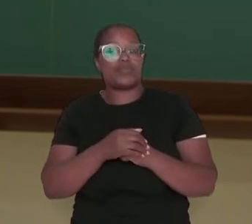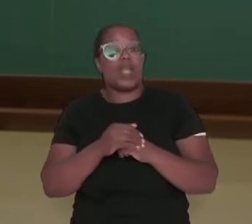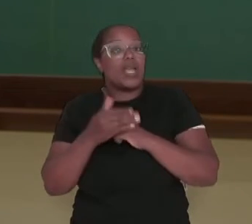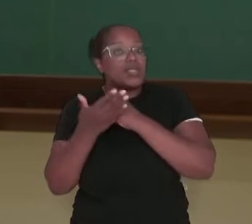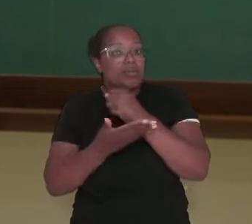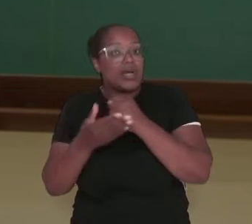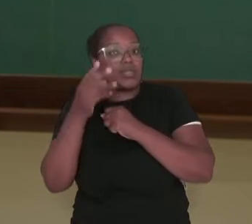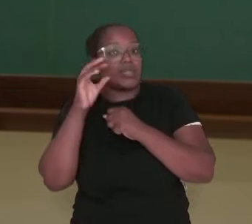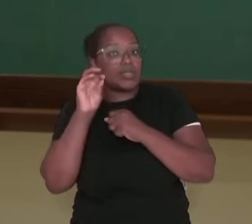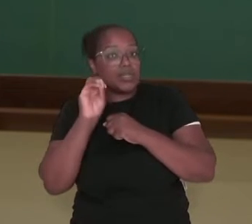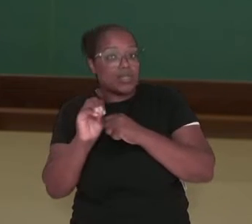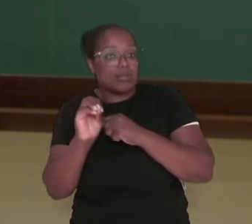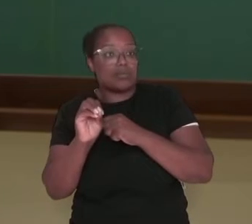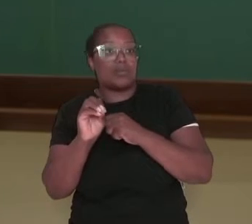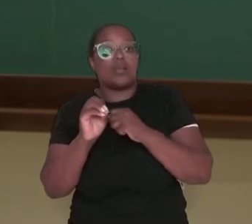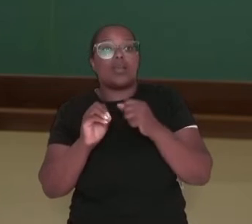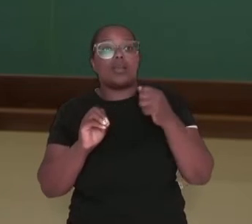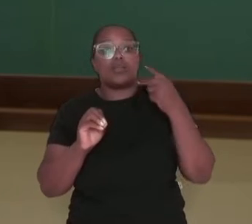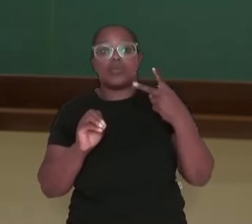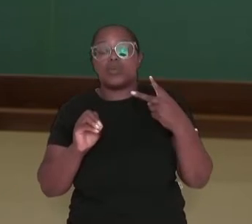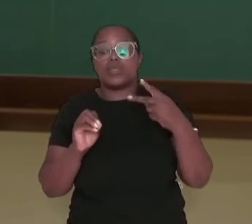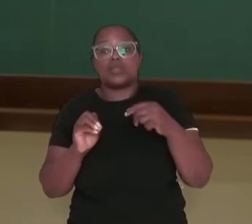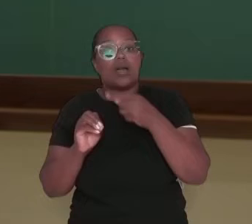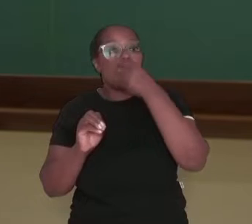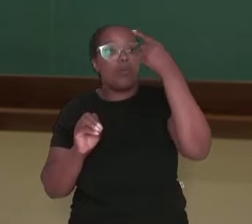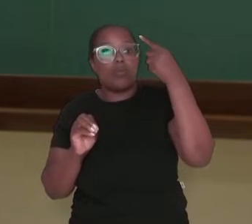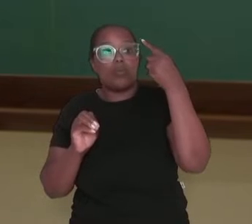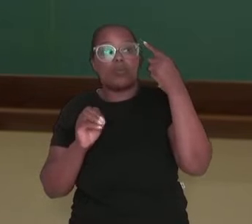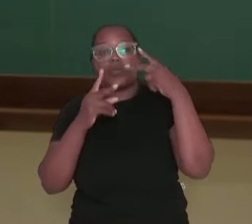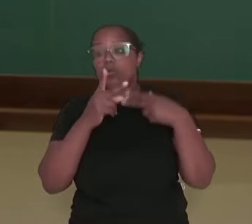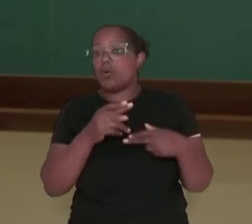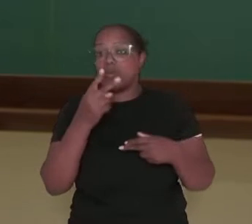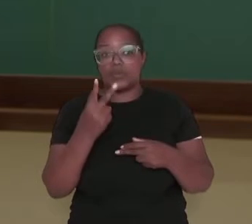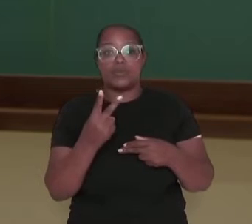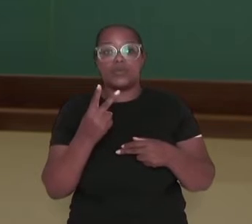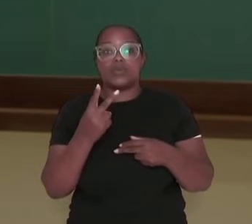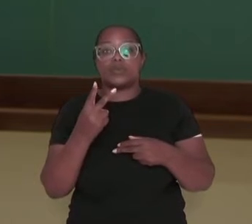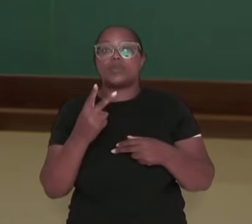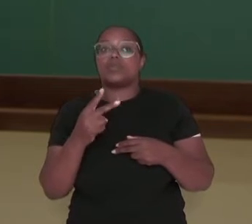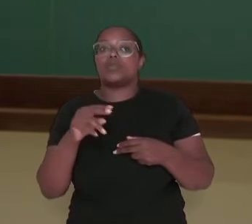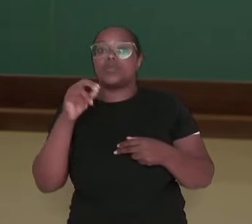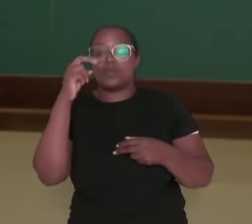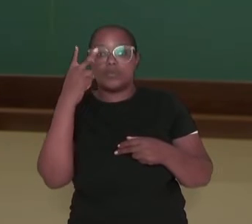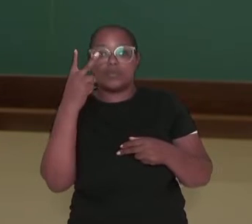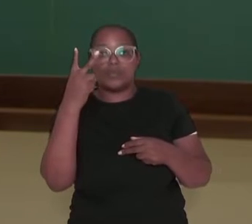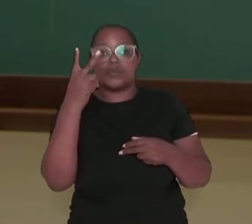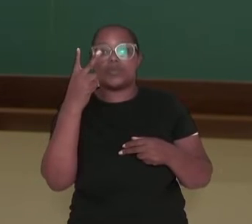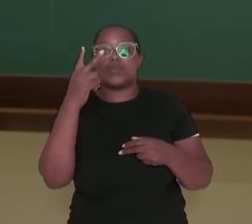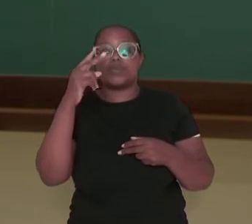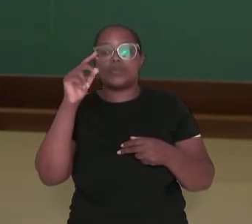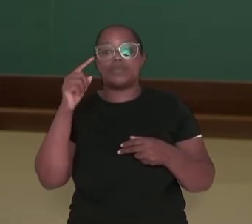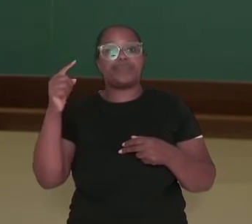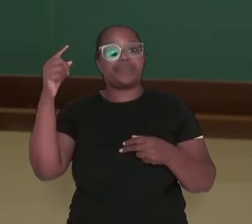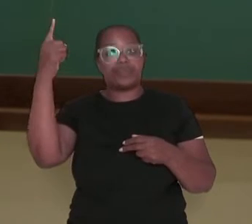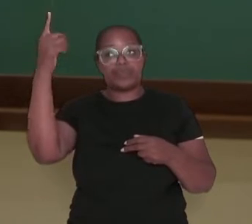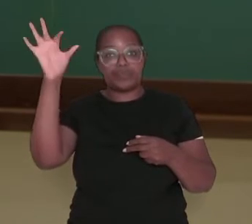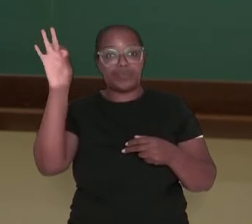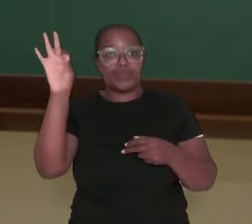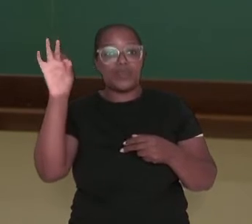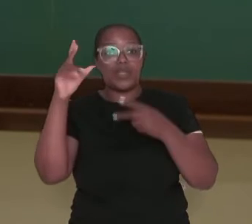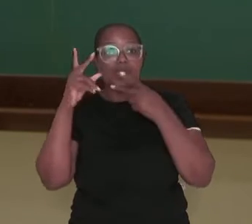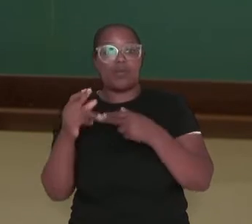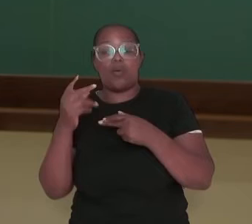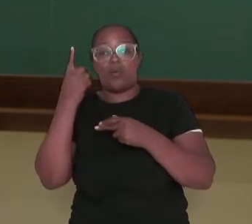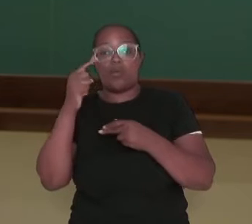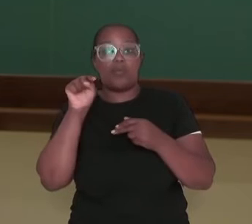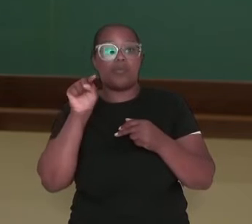2. 2 elevado na 1, 2. 2 elevado ao quadrado, 4. 2 elevado na 4, 16. 2 elevado na 10,